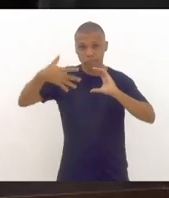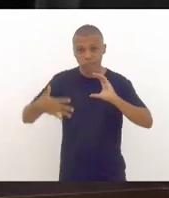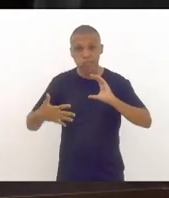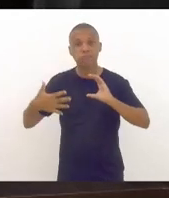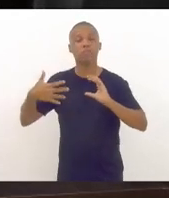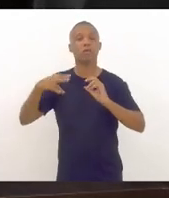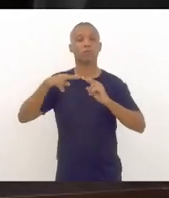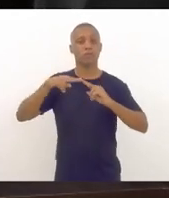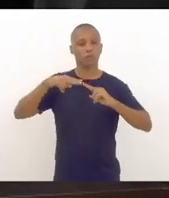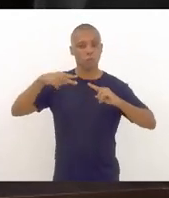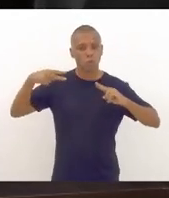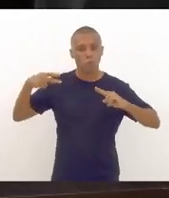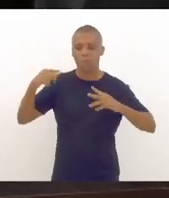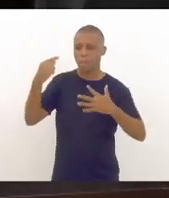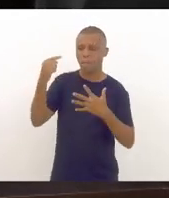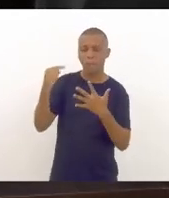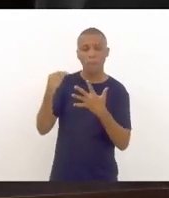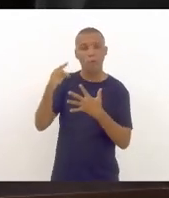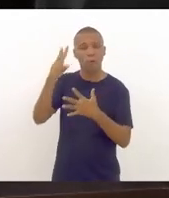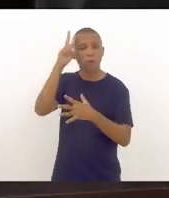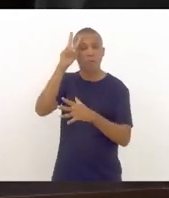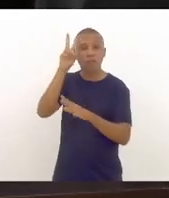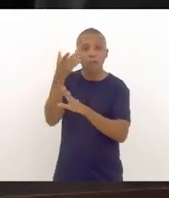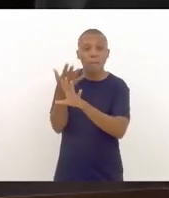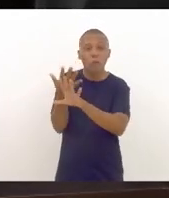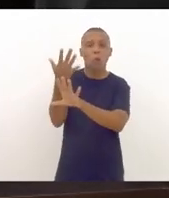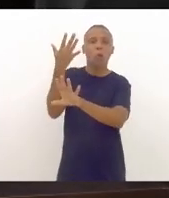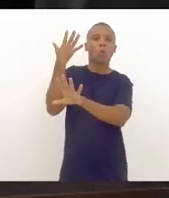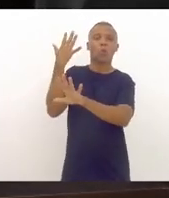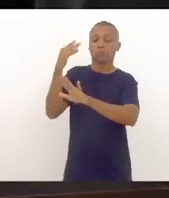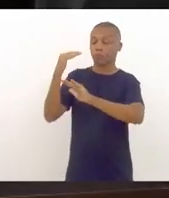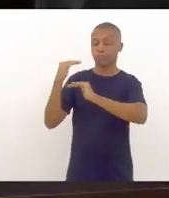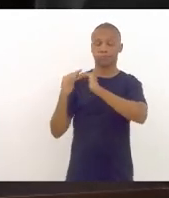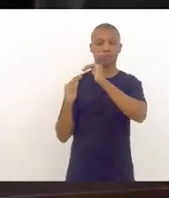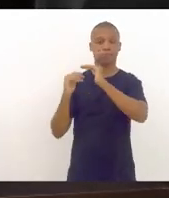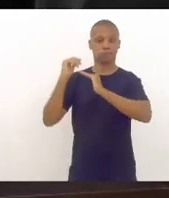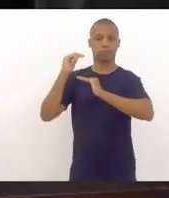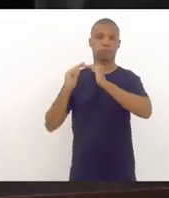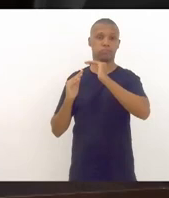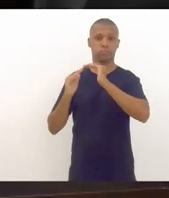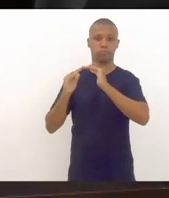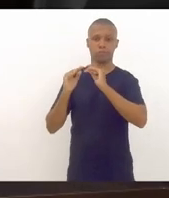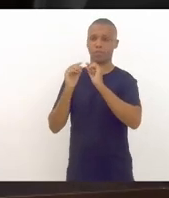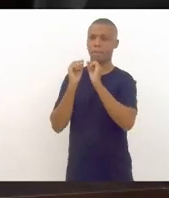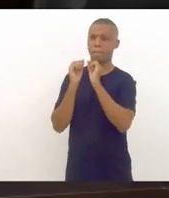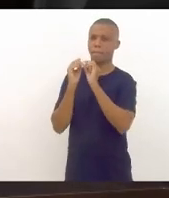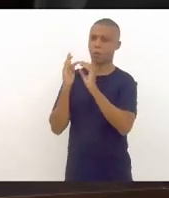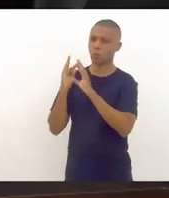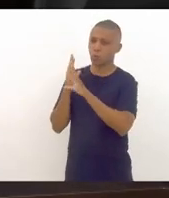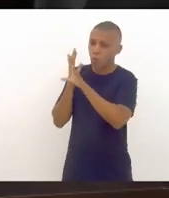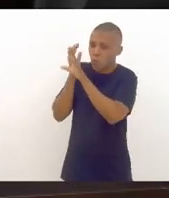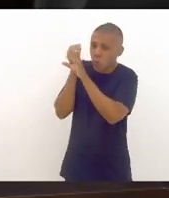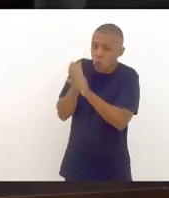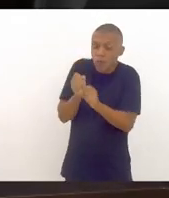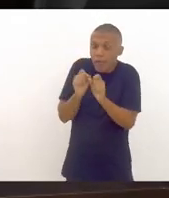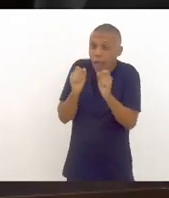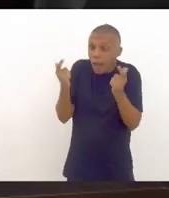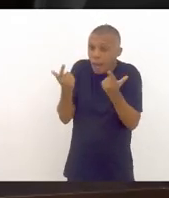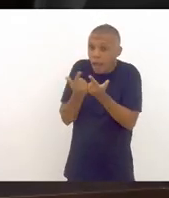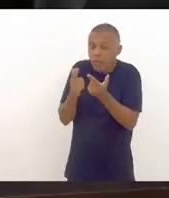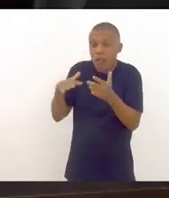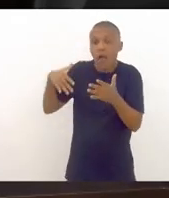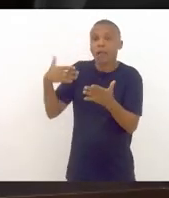enfim, na sua história, na sua construção, enfim, tudo que a LERJ demonstrou até hoje,